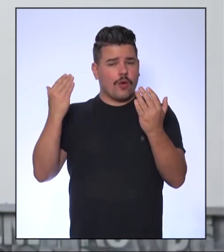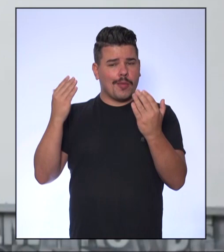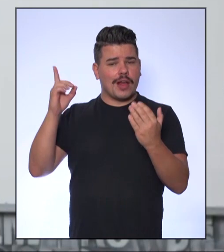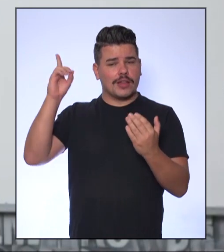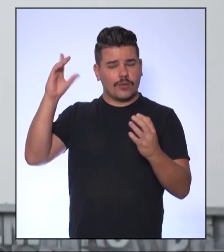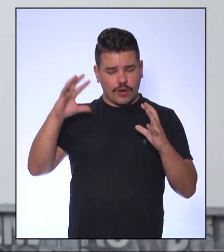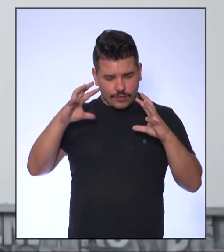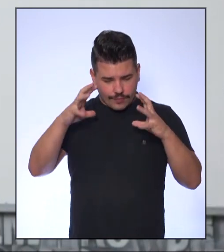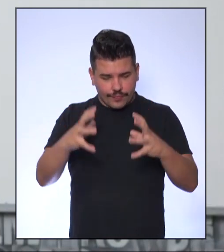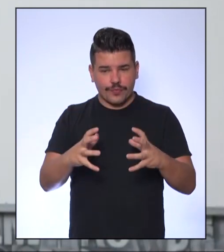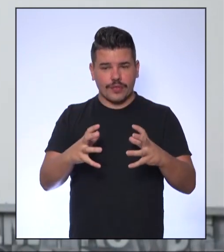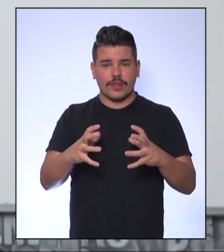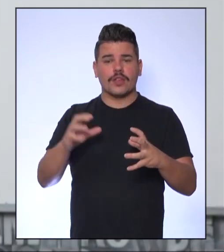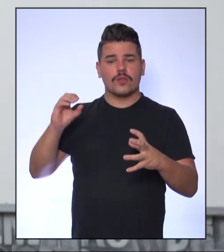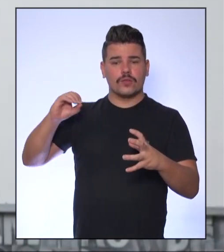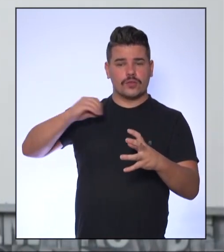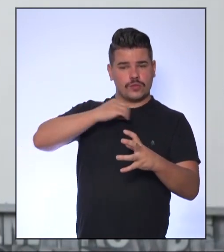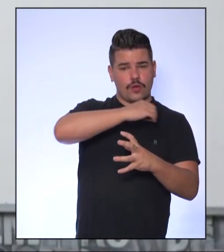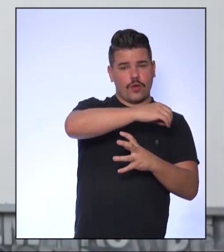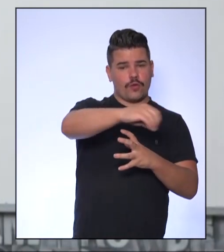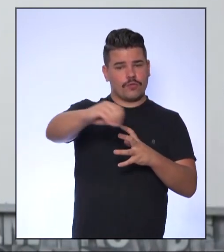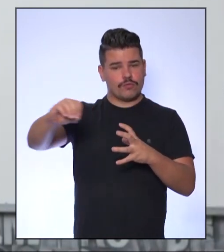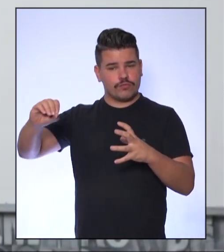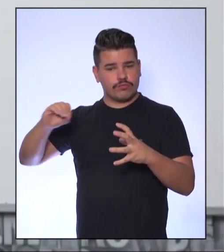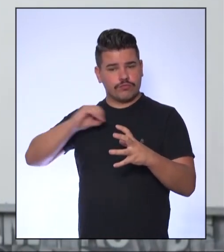coisas. Legal!